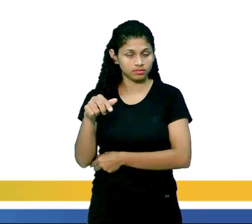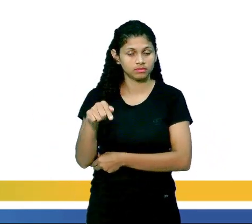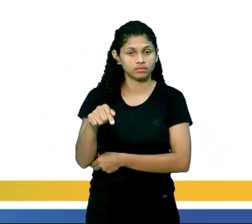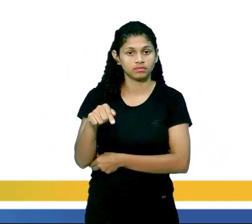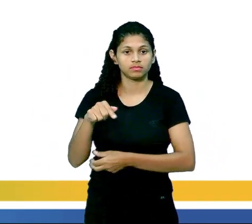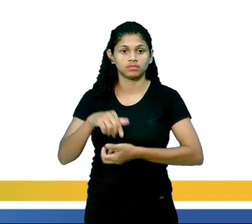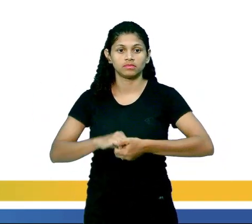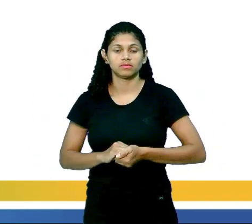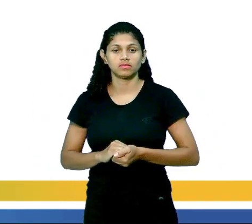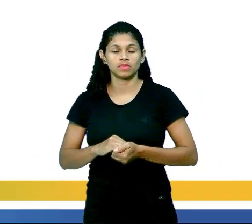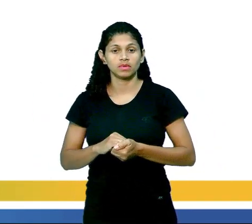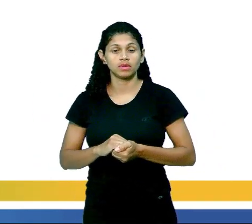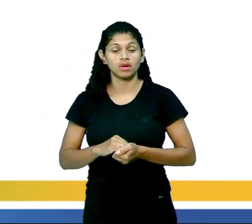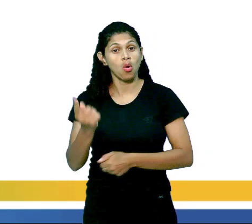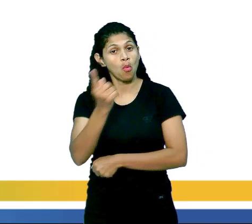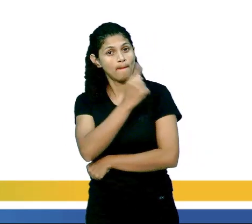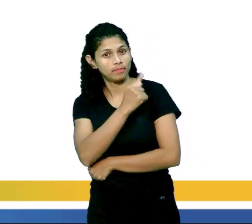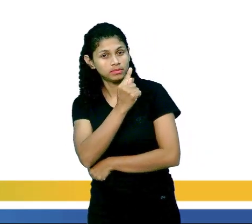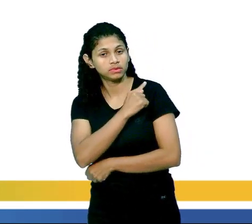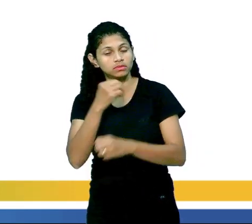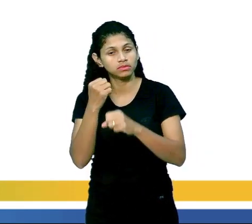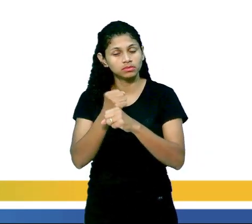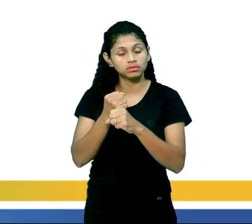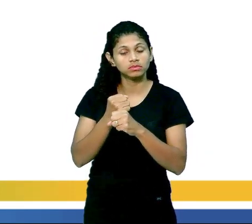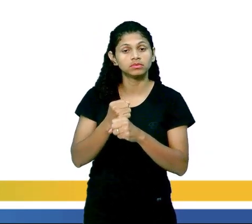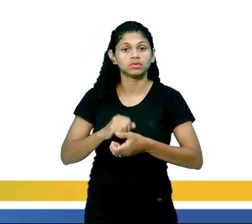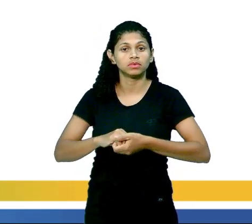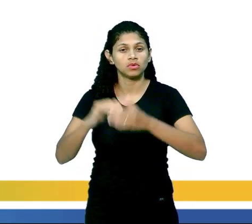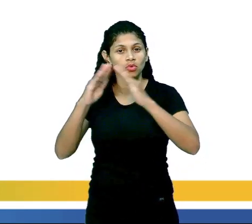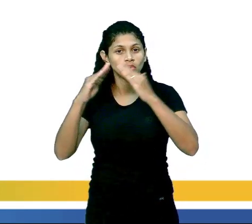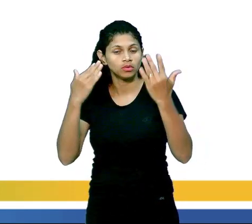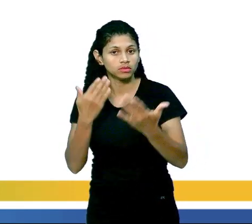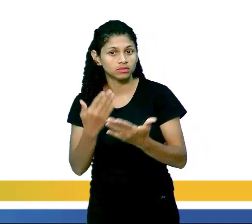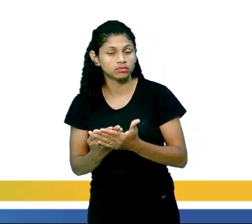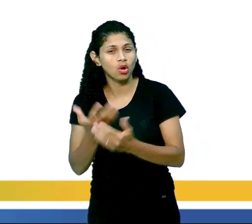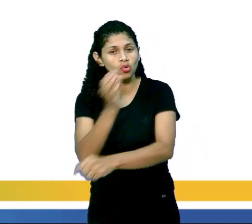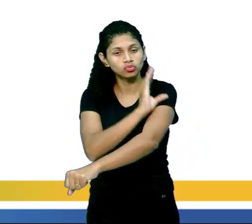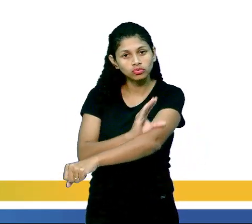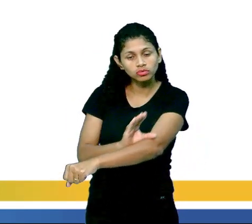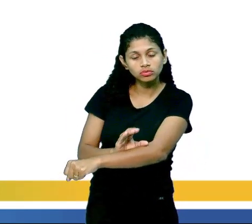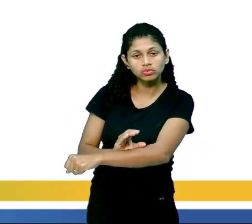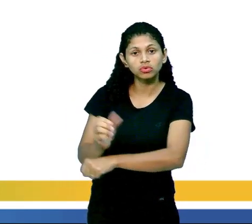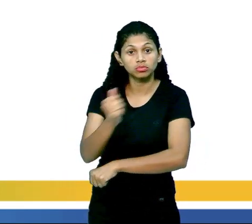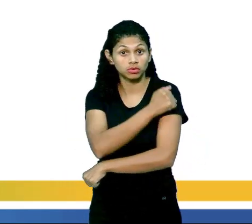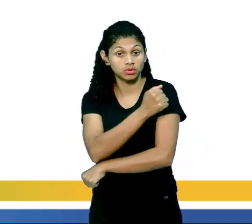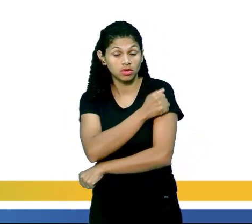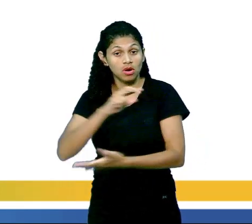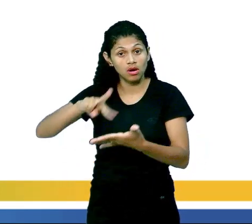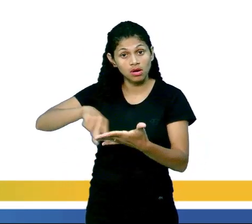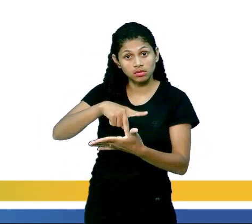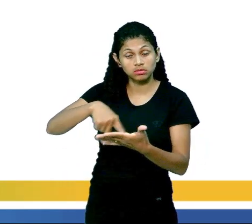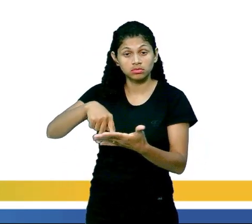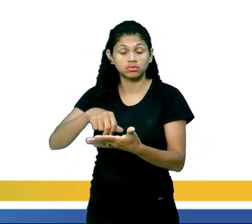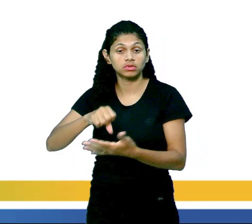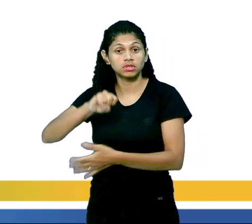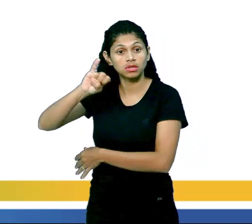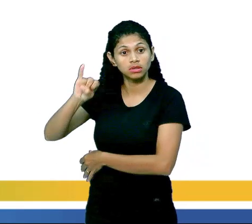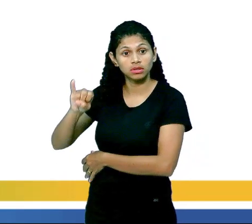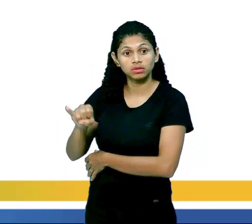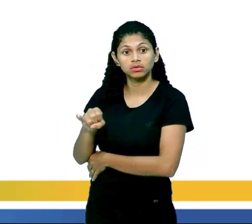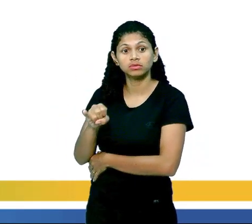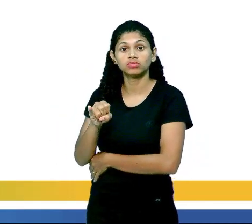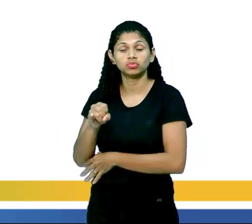seguinte: no primeiro ano do ensino médio de uma escola, é hábito dos alunos dançarem quadrilhas na festa